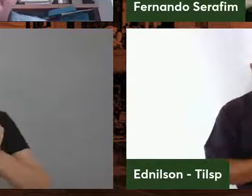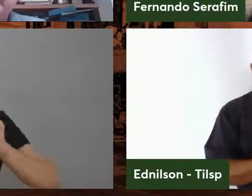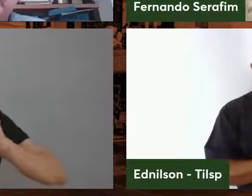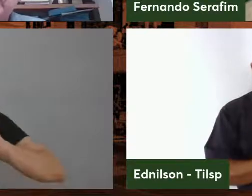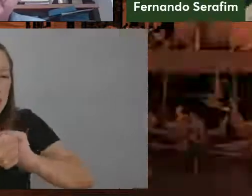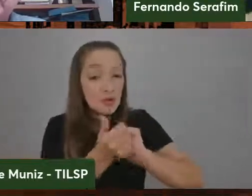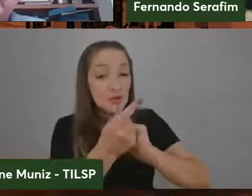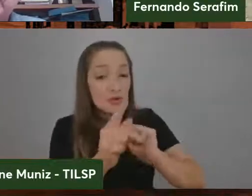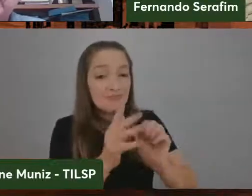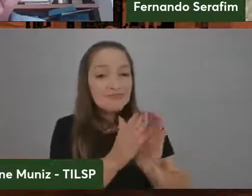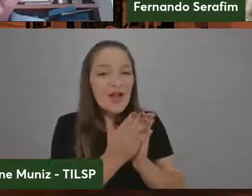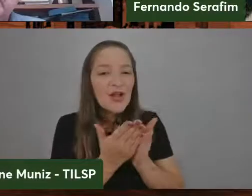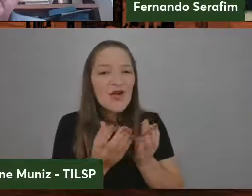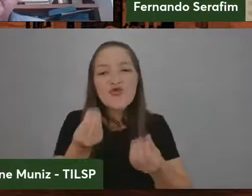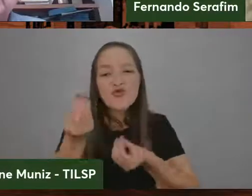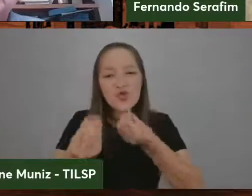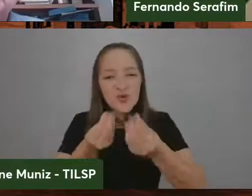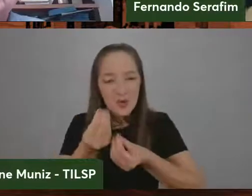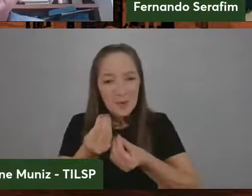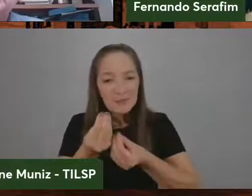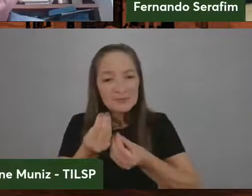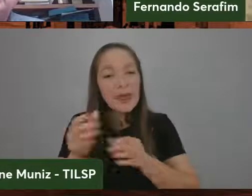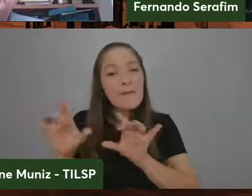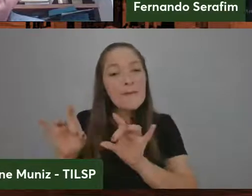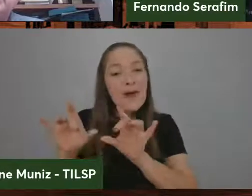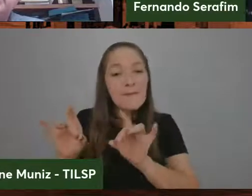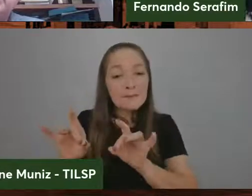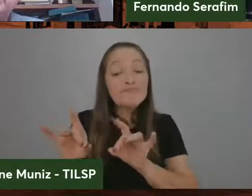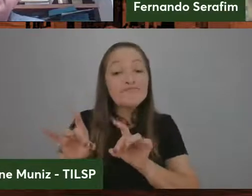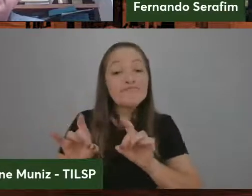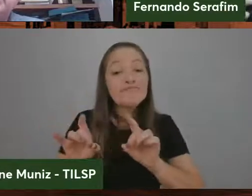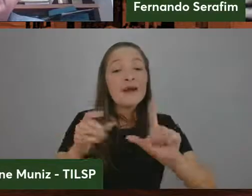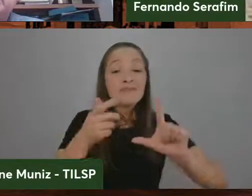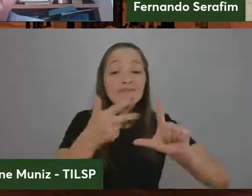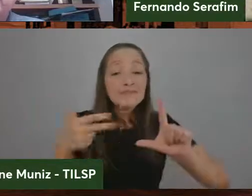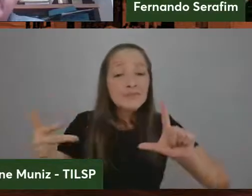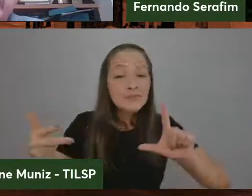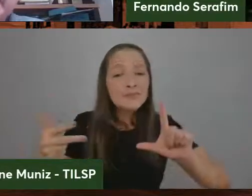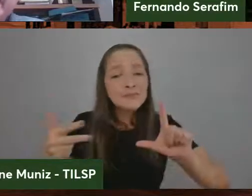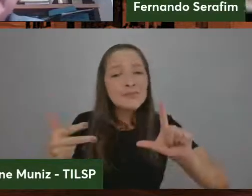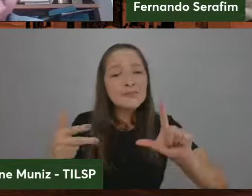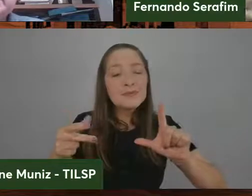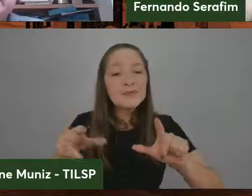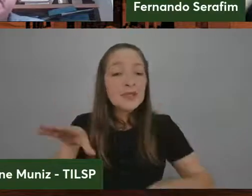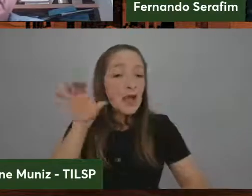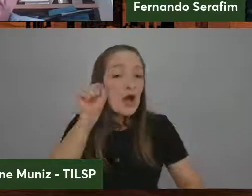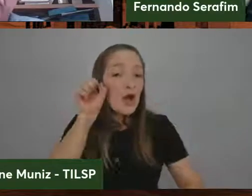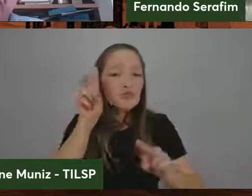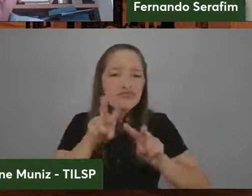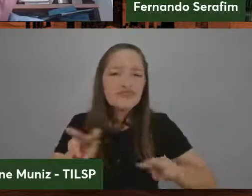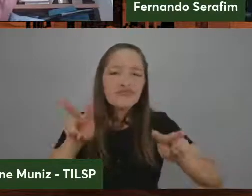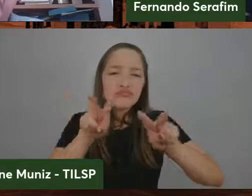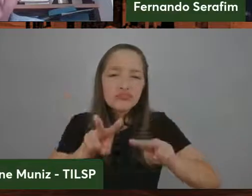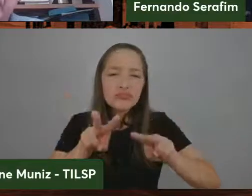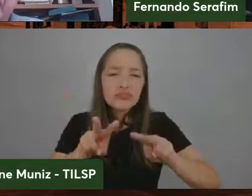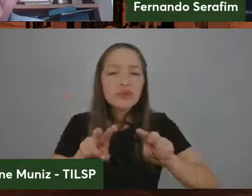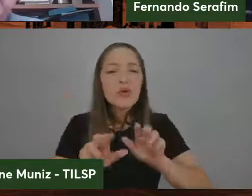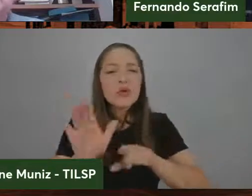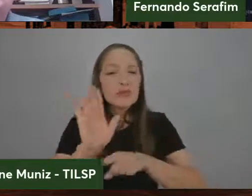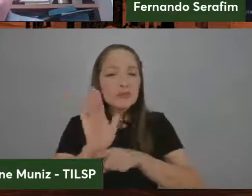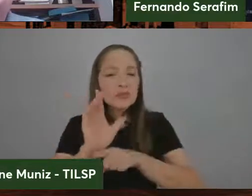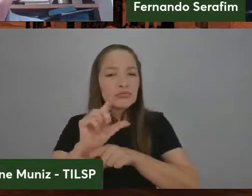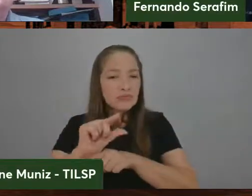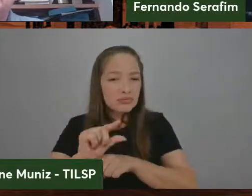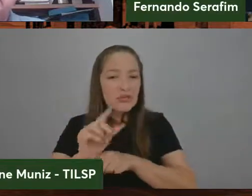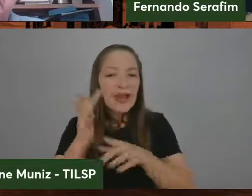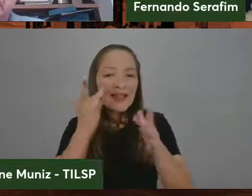livros especificamente para mídias audiovisuais, né? Minisséries, peças teatrais... Enfim, como é que você enxerga essas